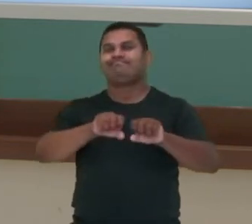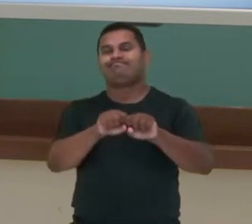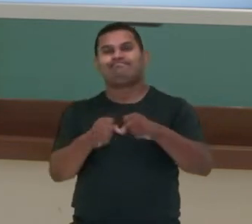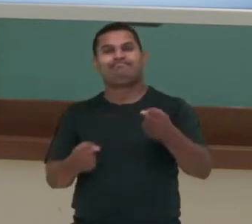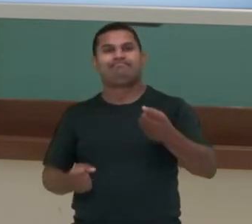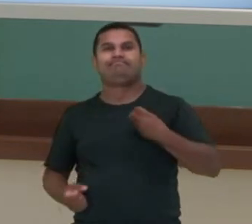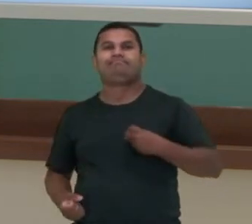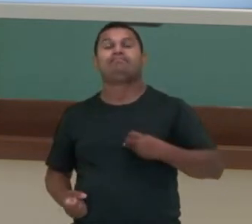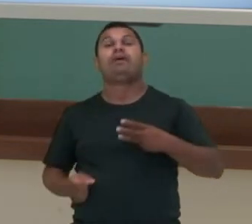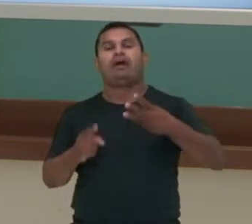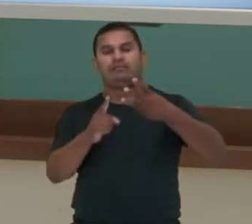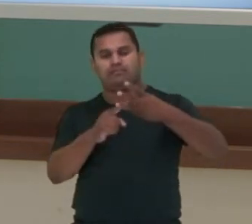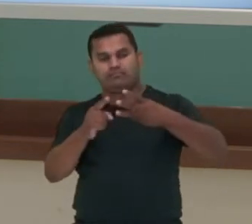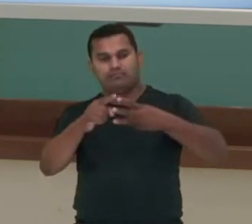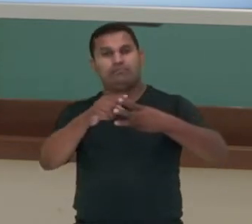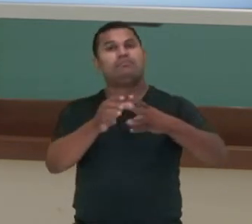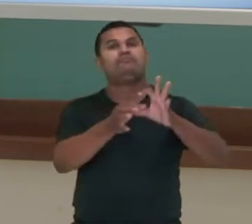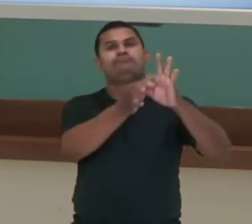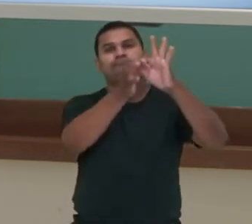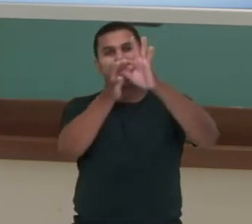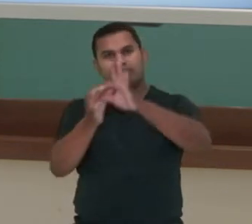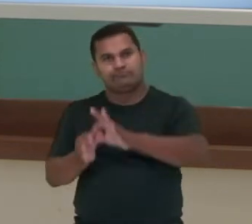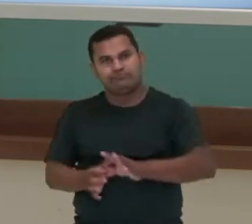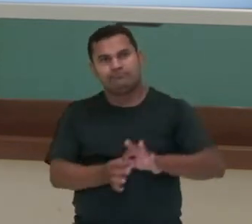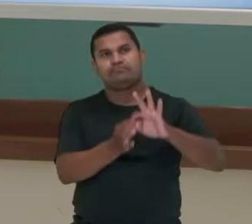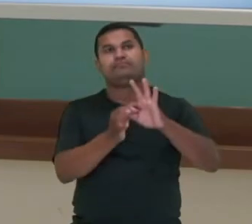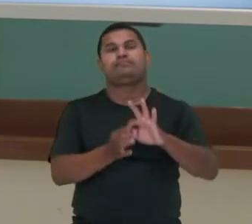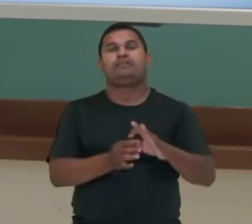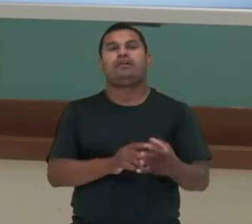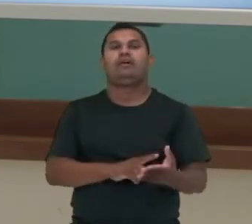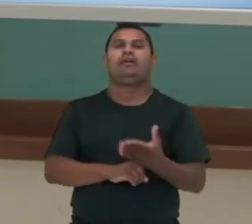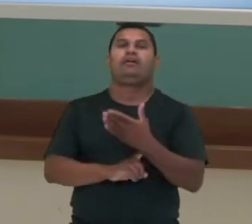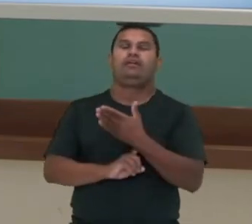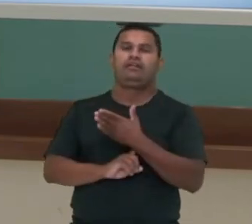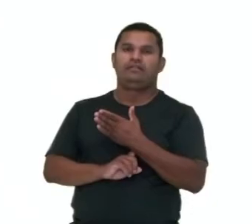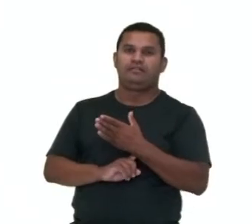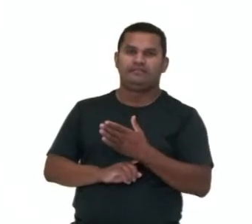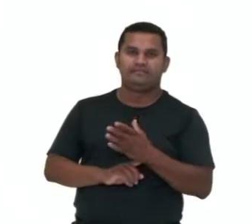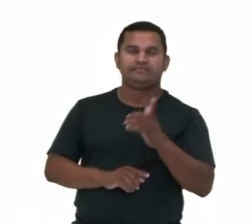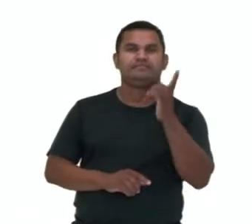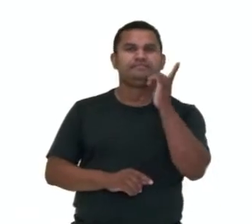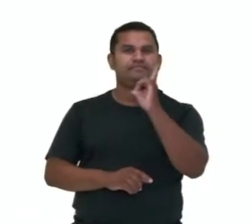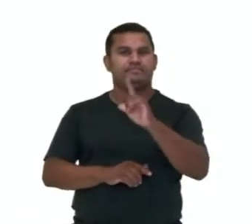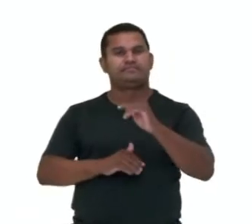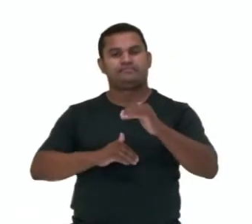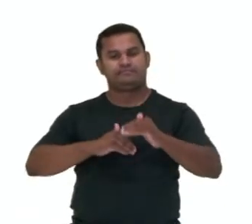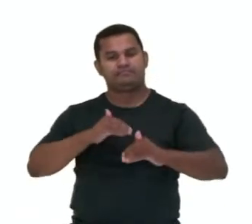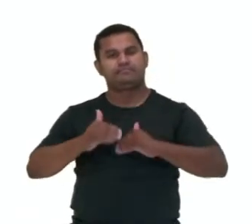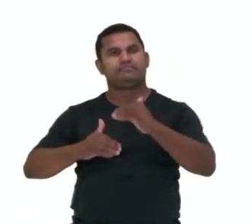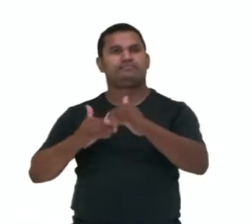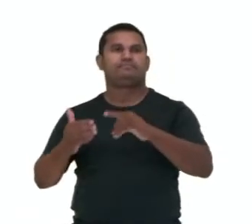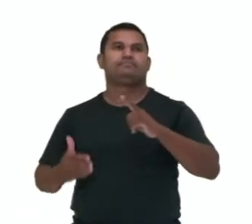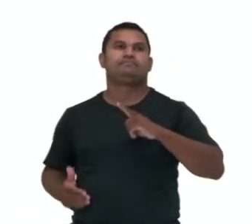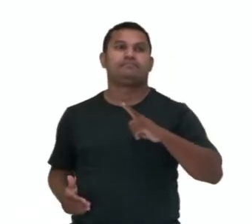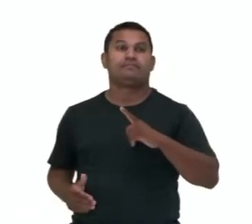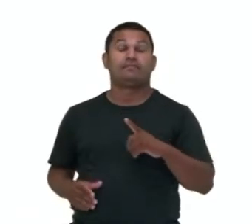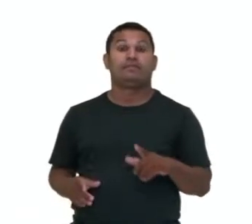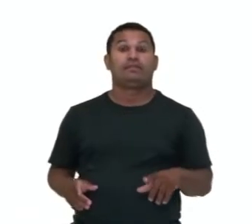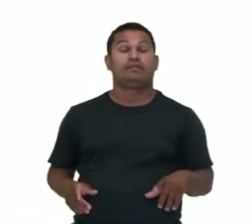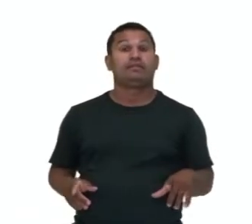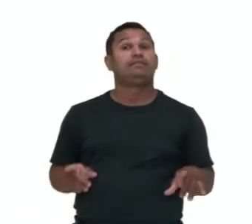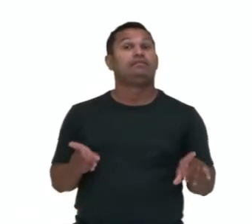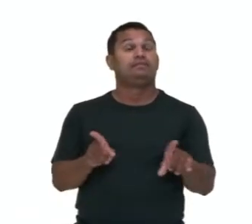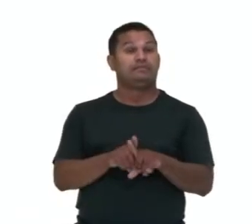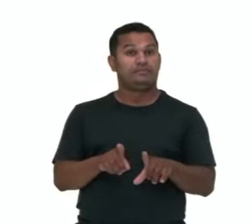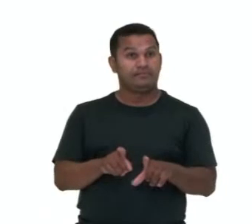Terra. E aí nós temos ali a biosfera que apresenta um altíssimo grau de organização ecológica.